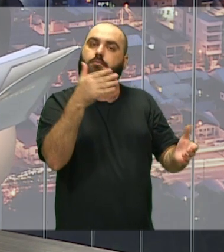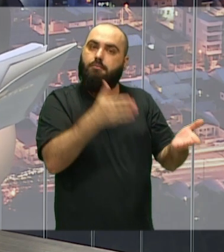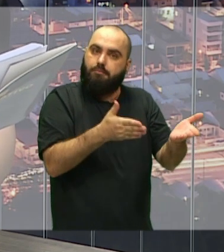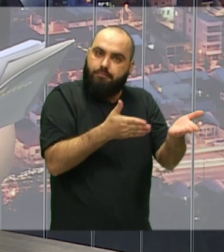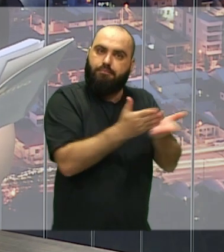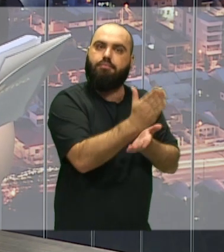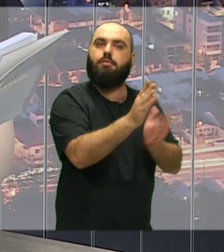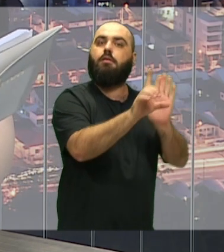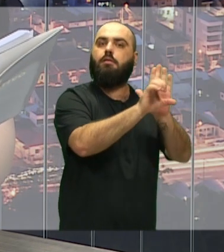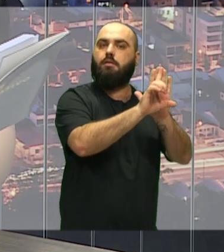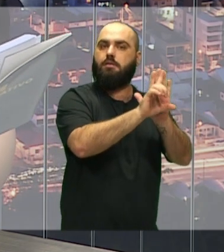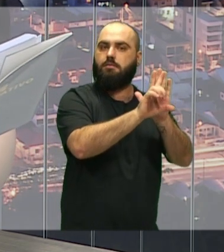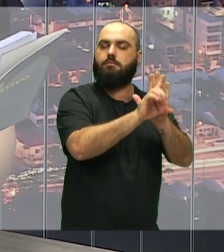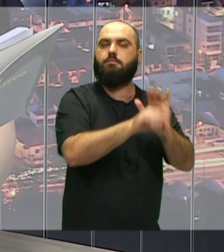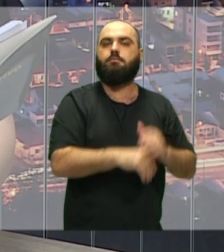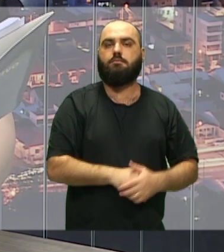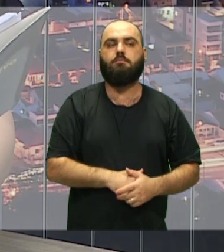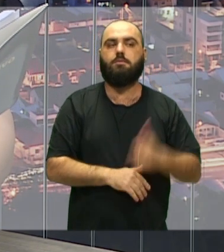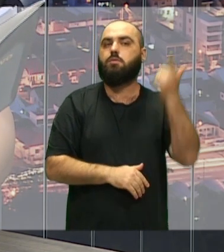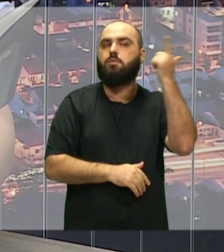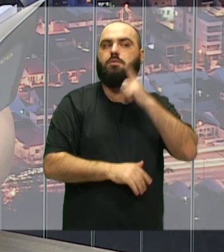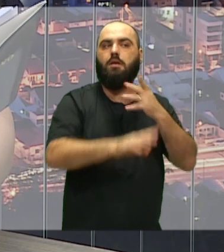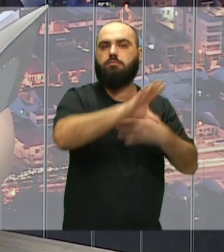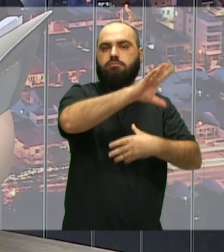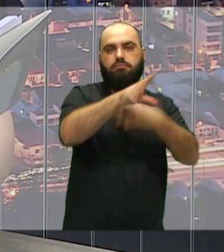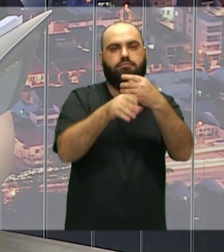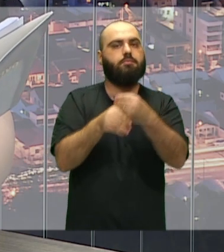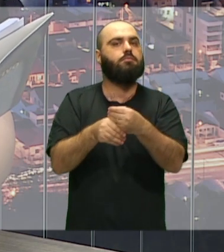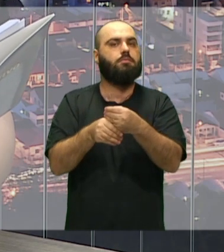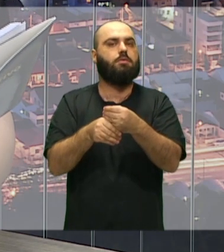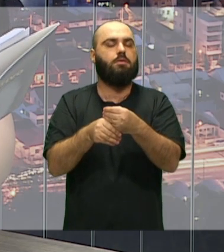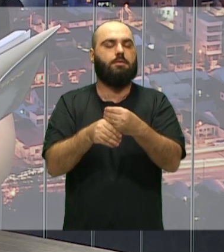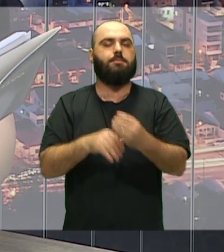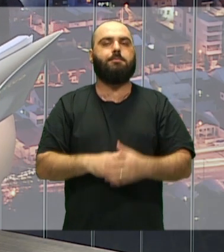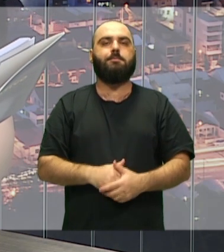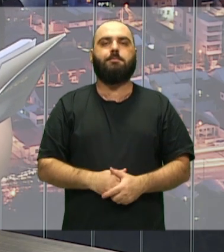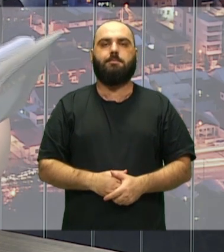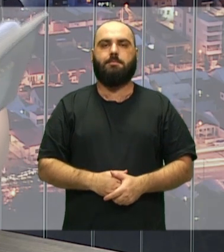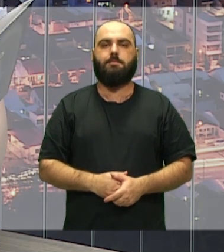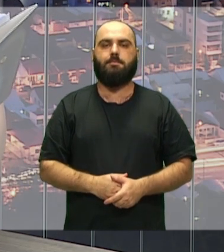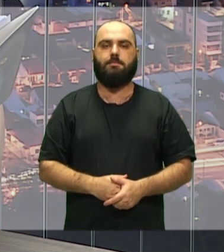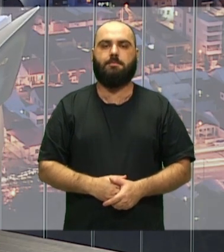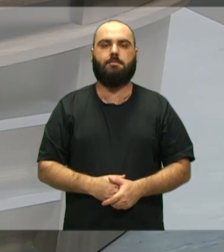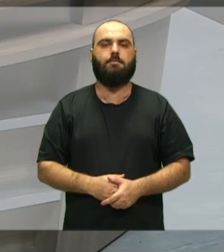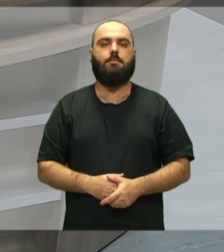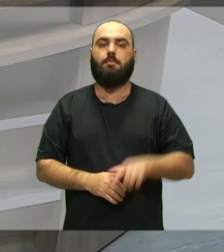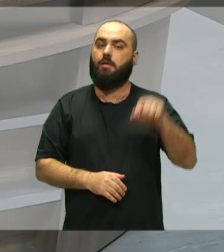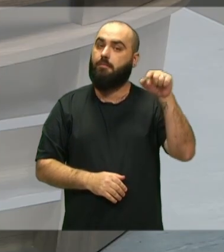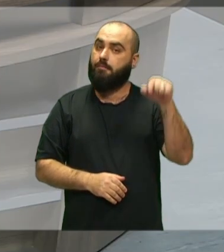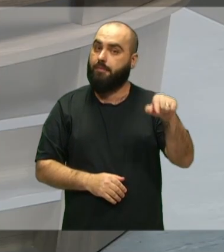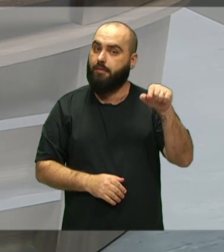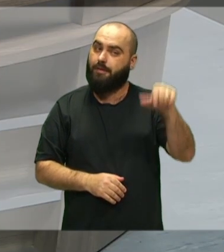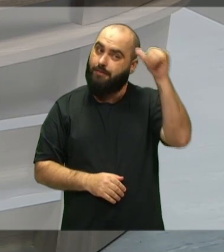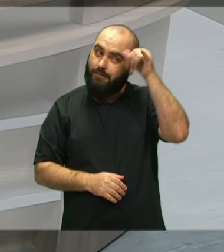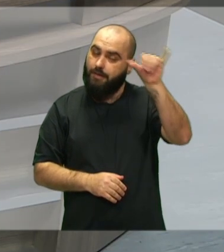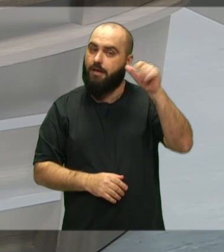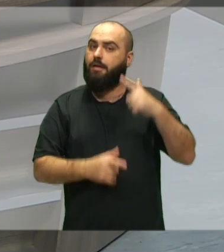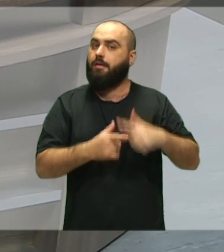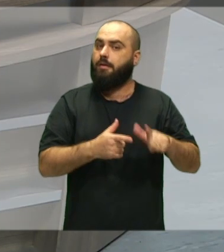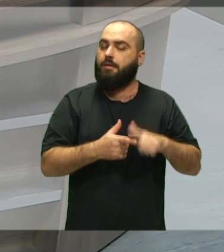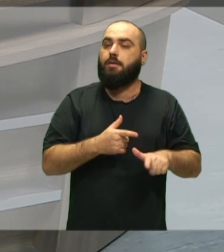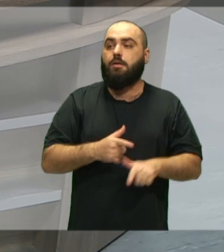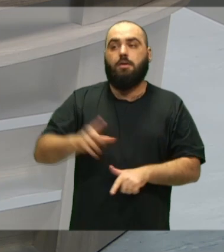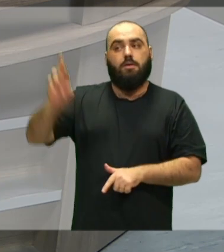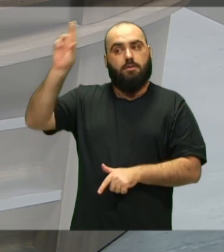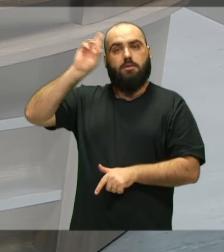competência, que poderiam trazer um incremento da receita tributária em favor da municipalidade. Para driblar essa situação, o referido